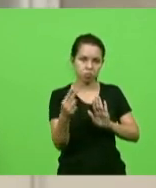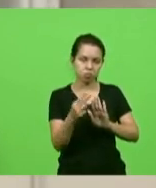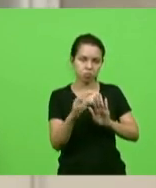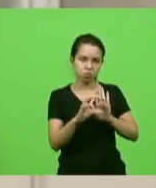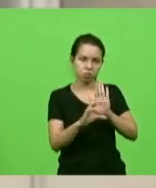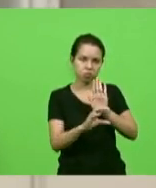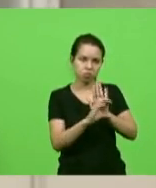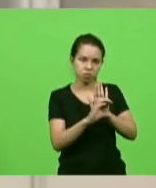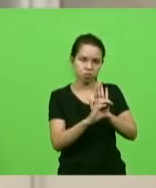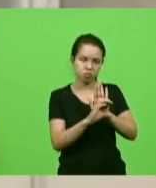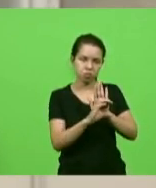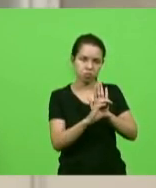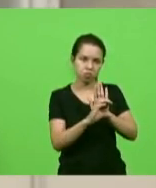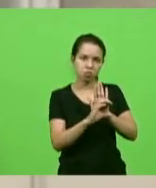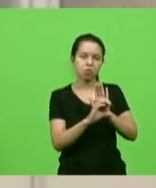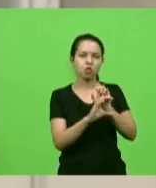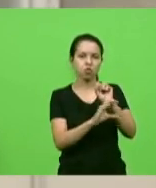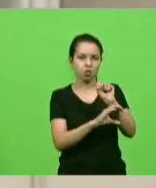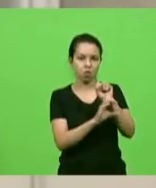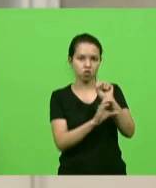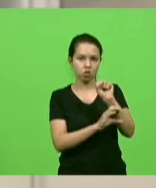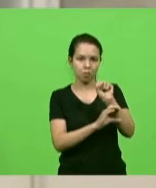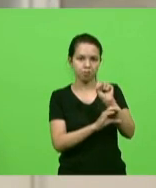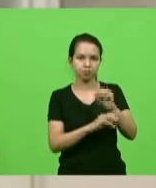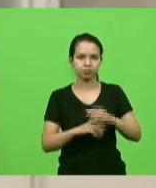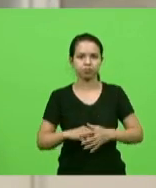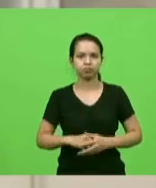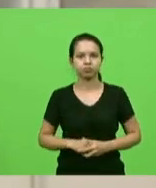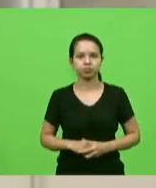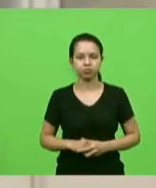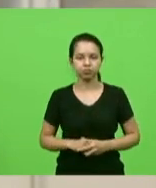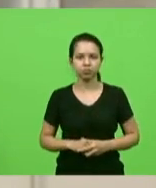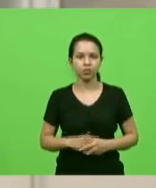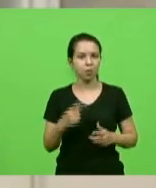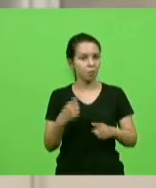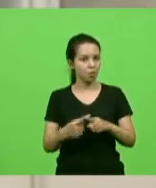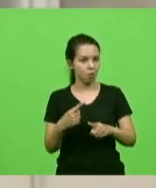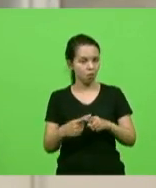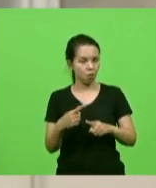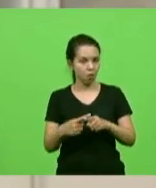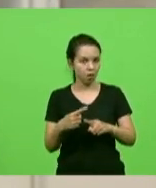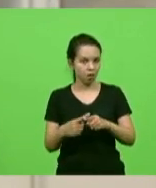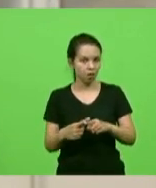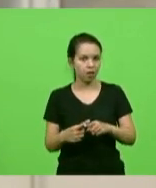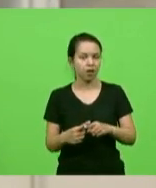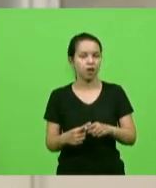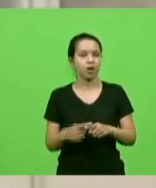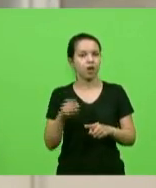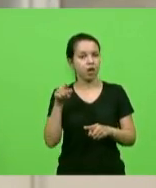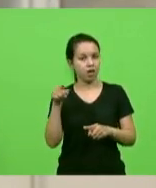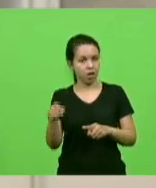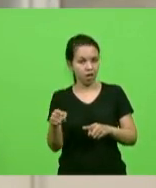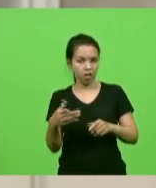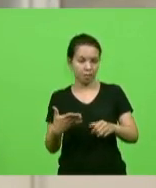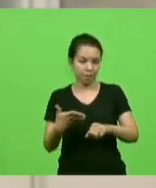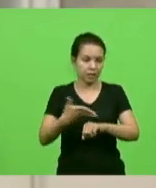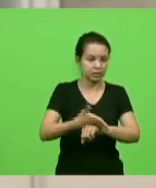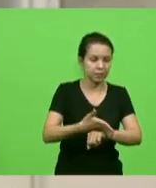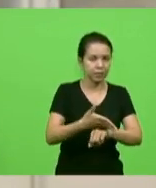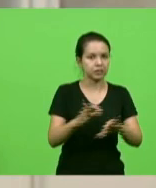isto porque a ausência de participação Direta do agente público no ato ilícito